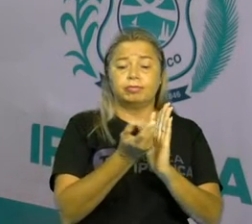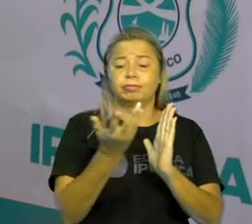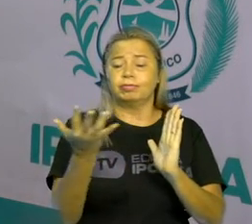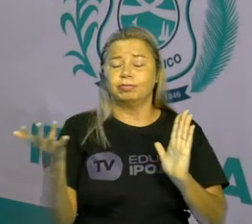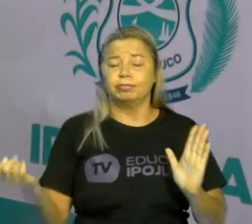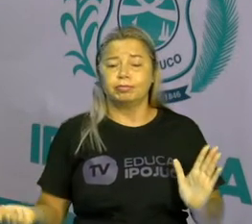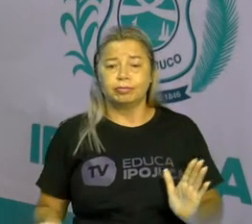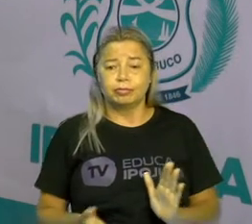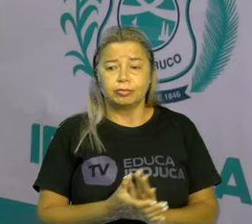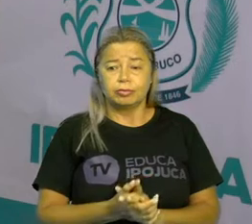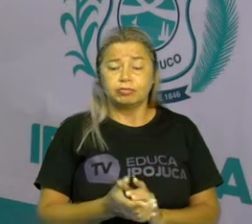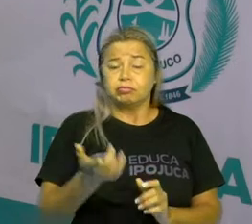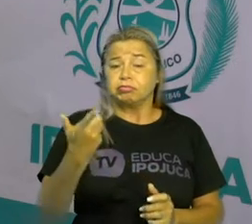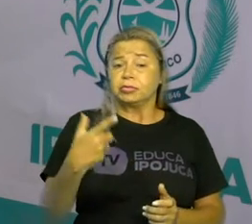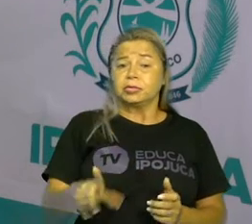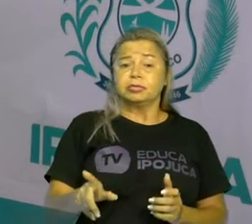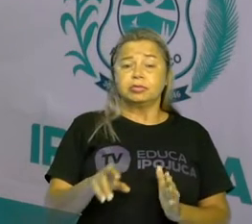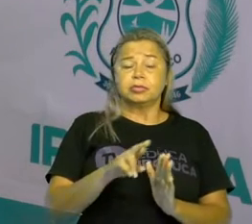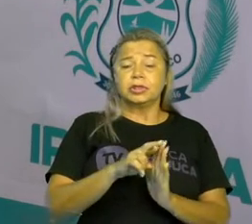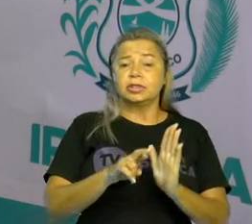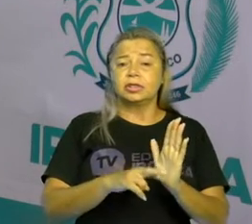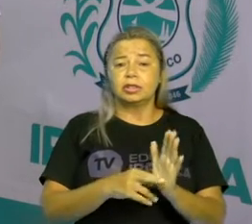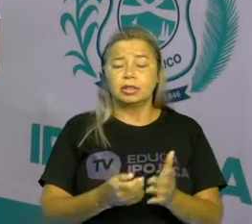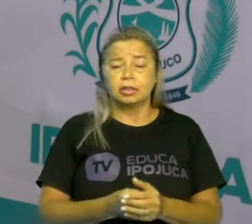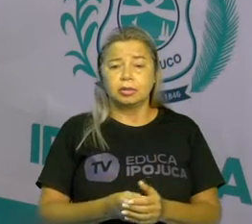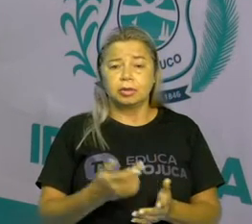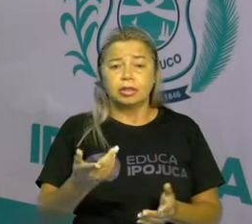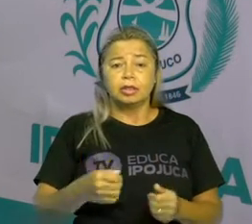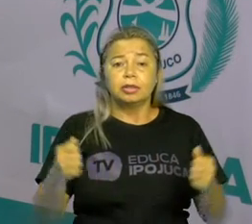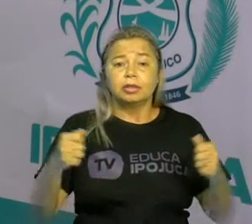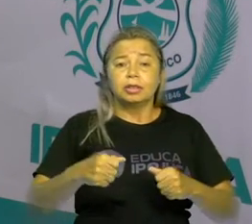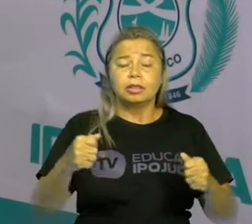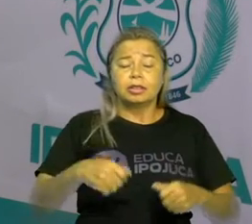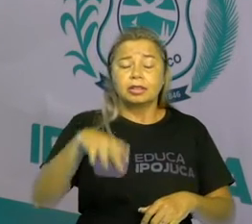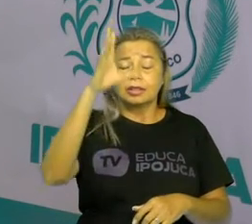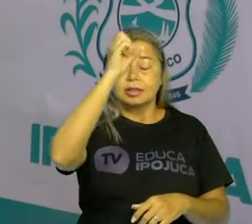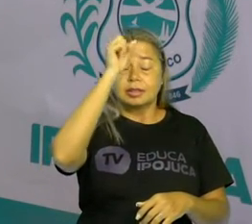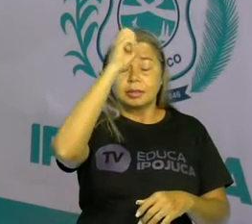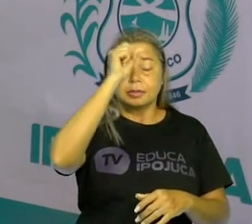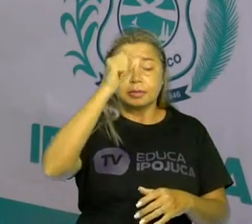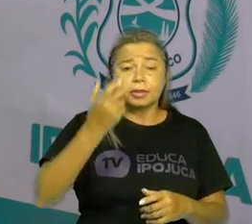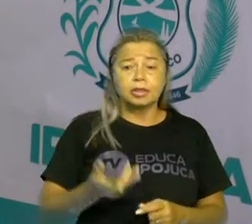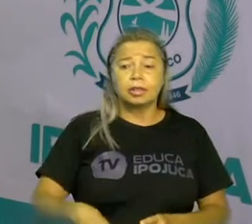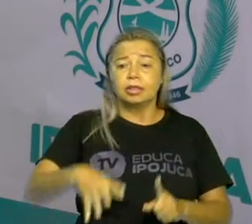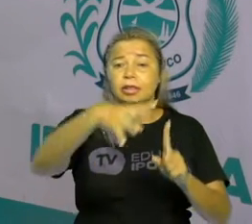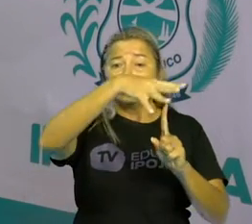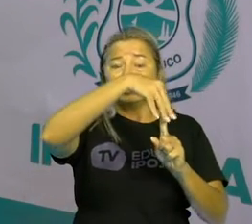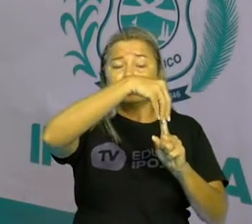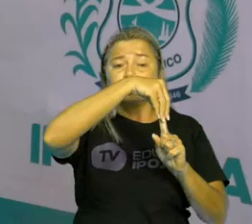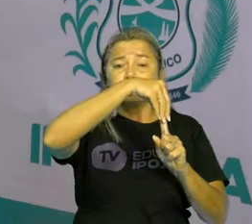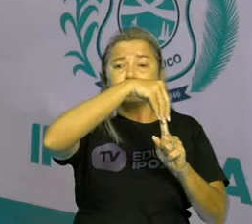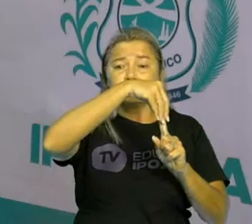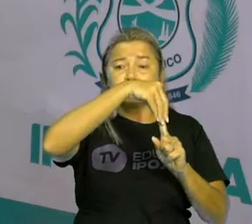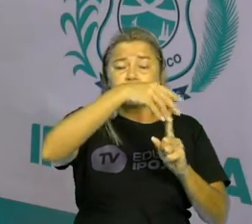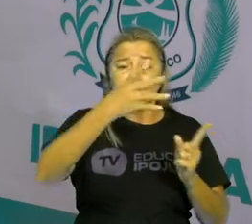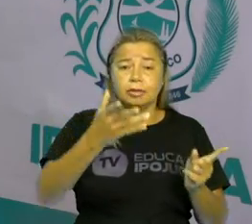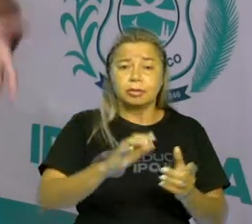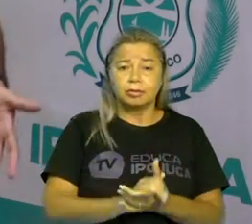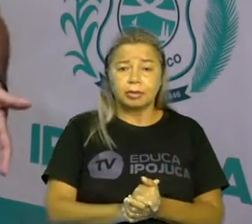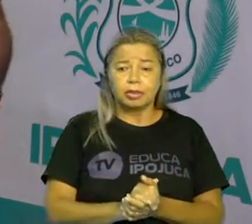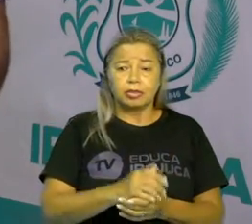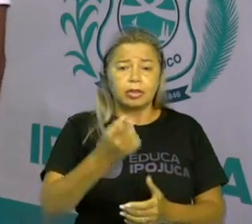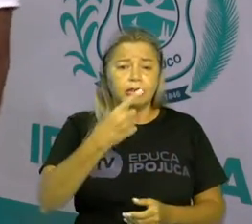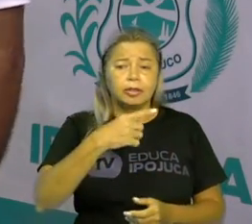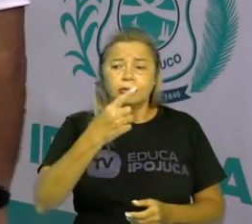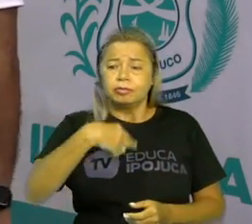como não existe regra, você tem que memorizar quem são. E eu coloquei os principais aqui, aqueles que possivelmente vão cair alguma prova